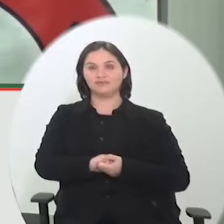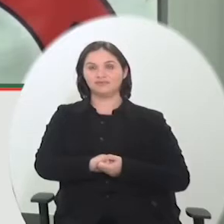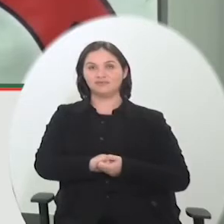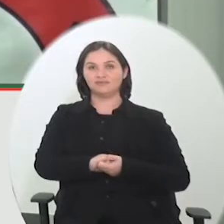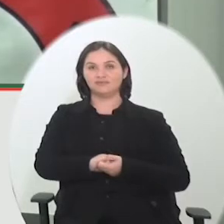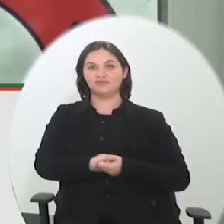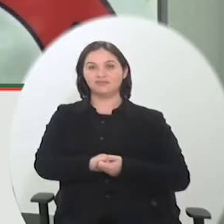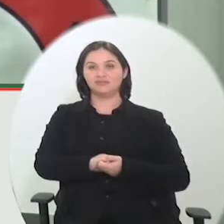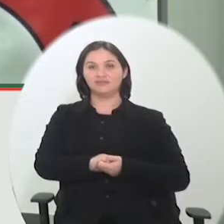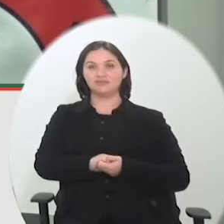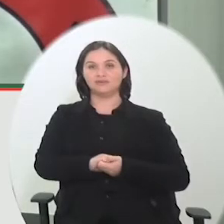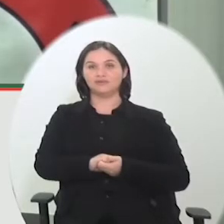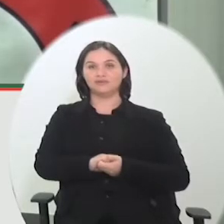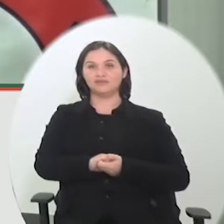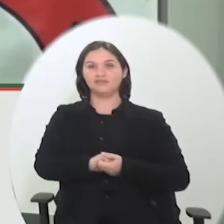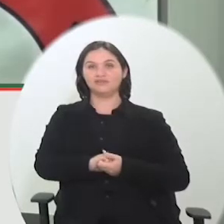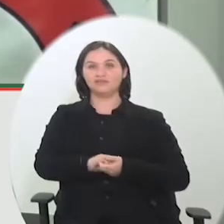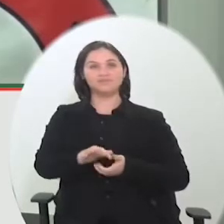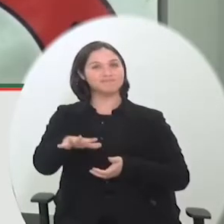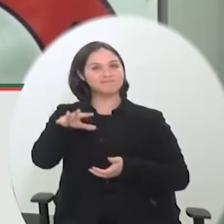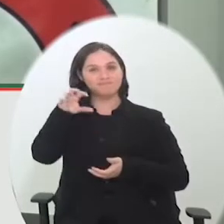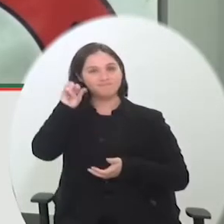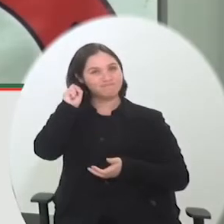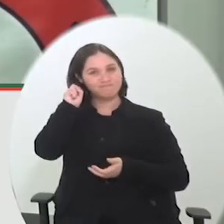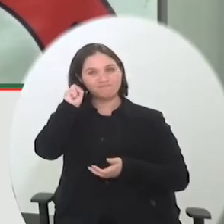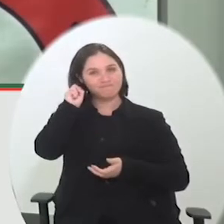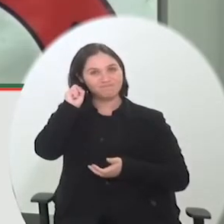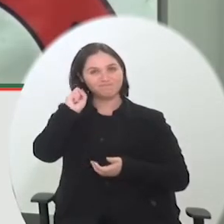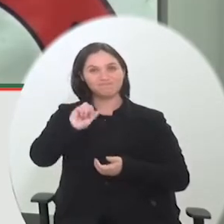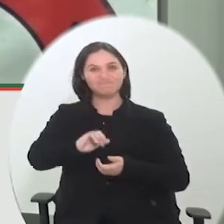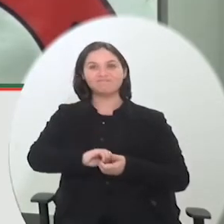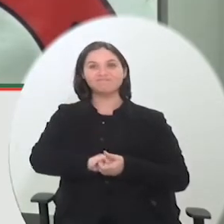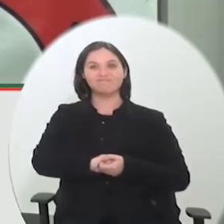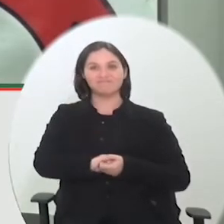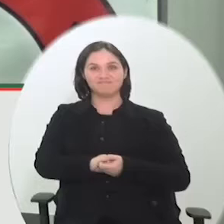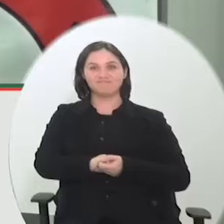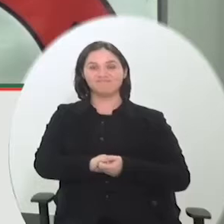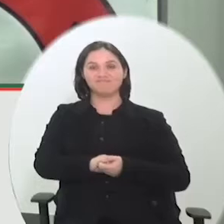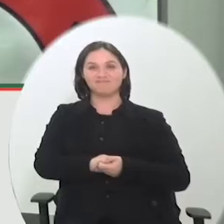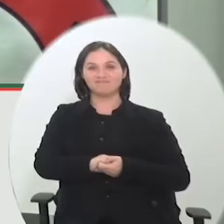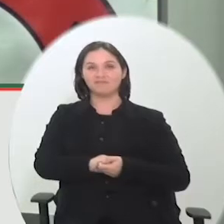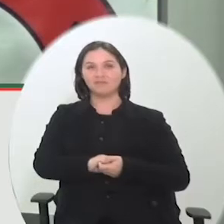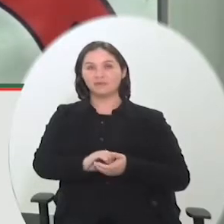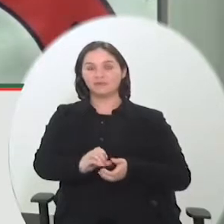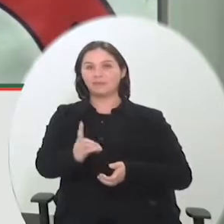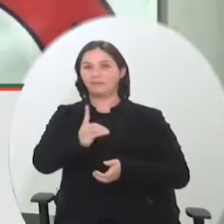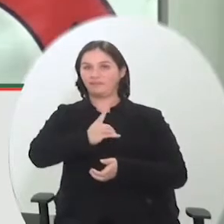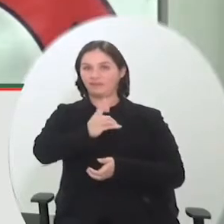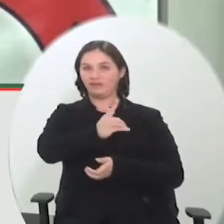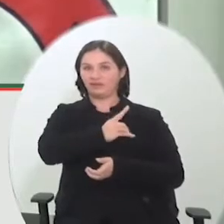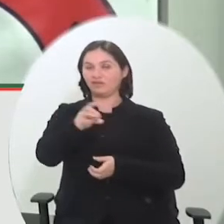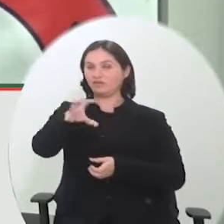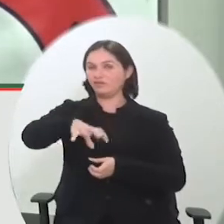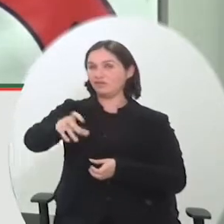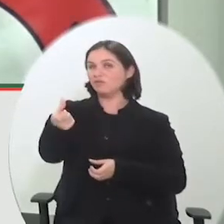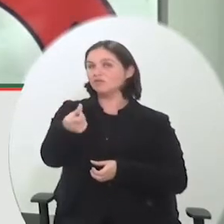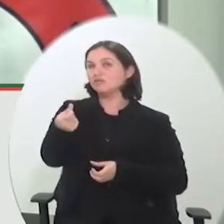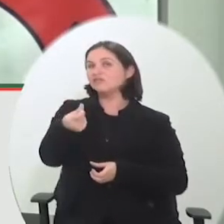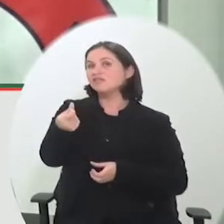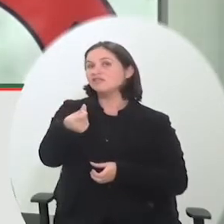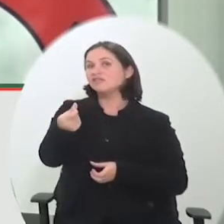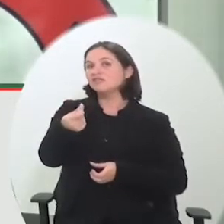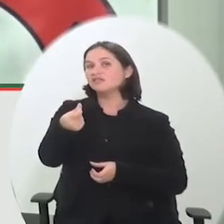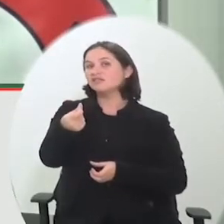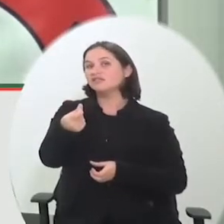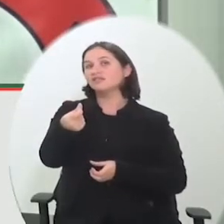pela confiança depositada em me convidar para assumir a função de delegado regional da 6ª Região Policial, que